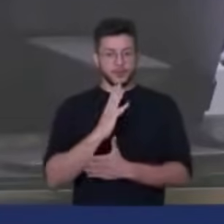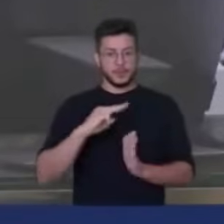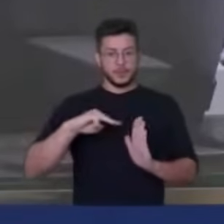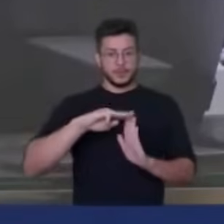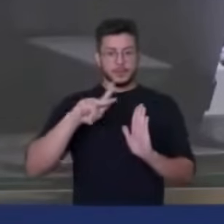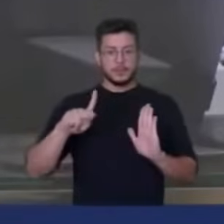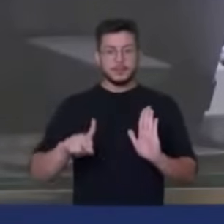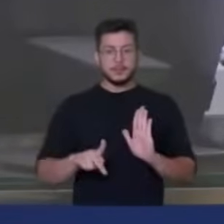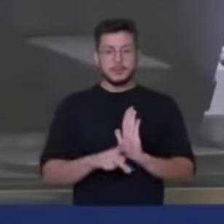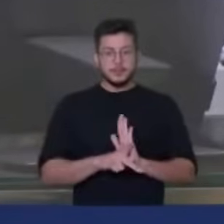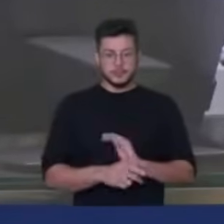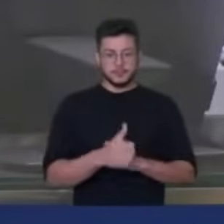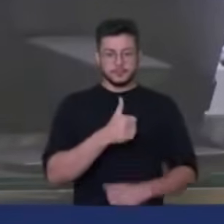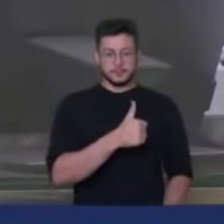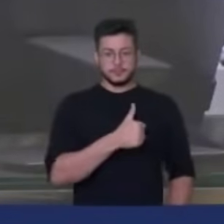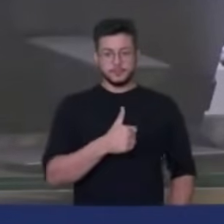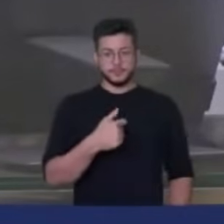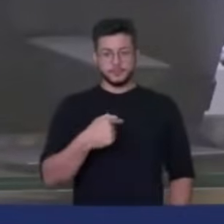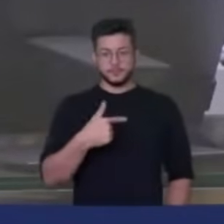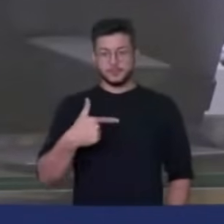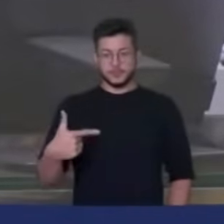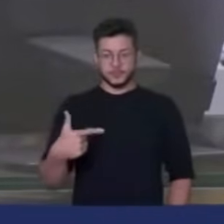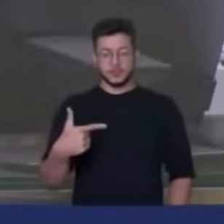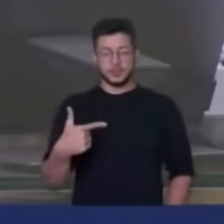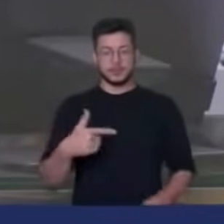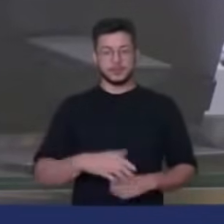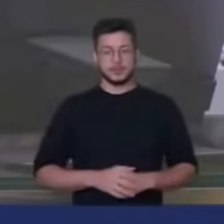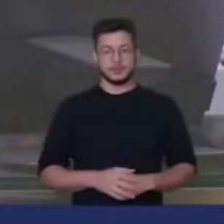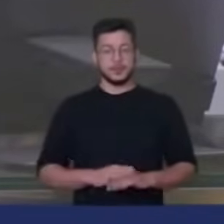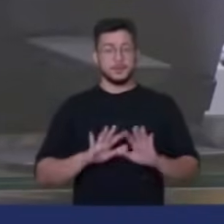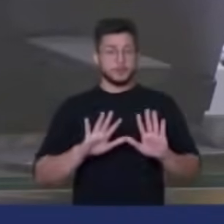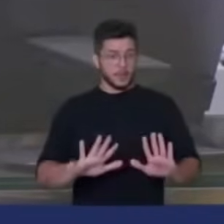provisória na forma do projeto de lei de conversão, ressalvado